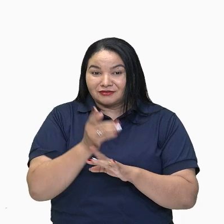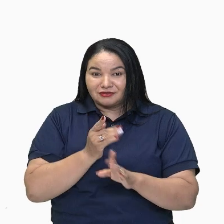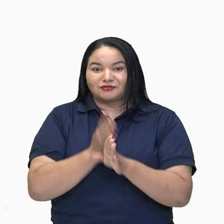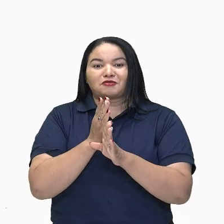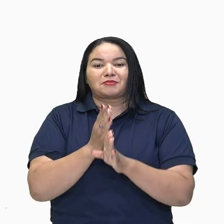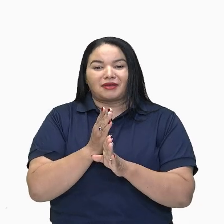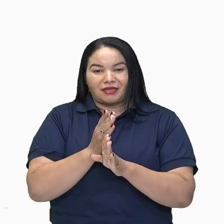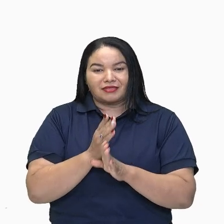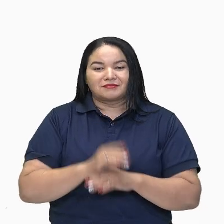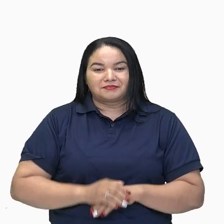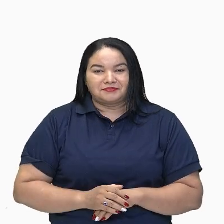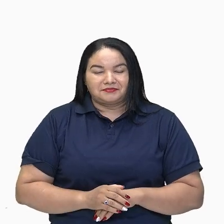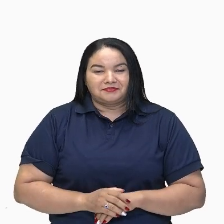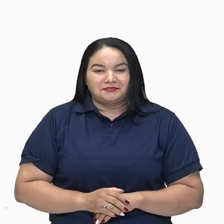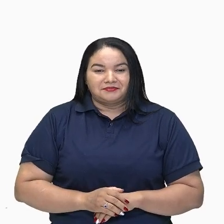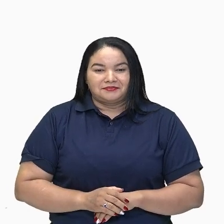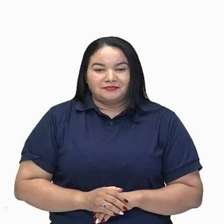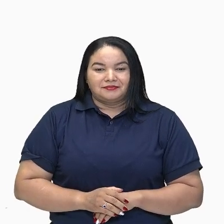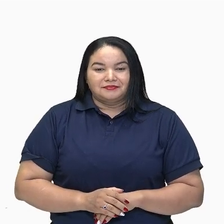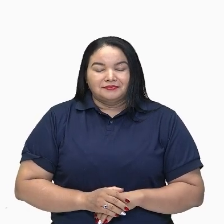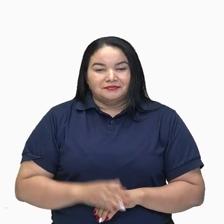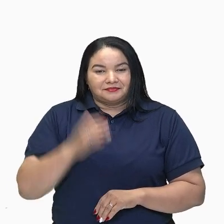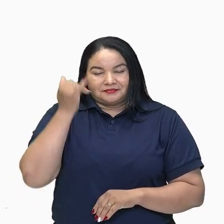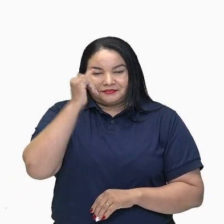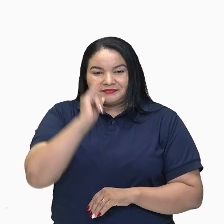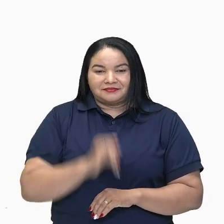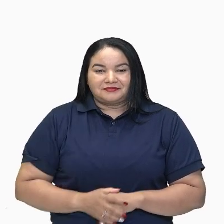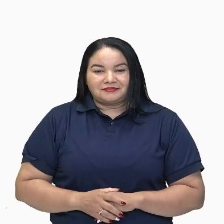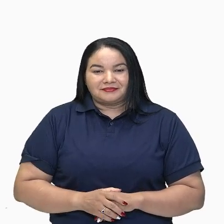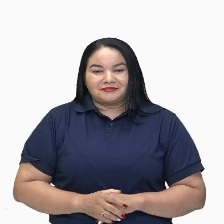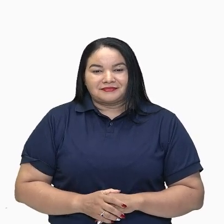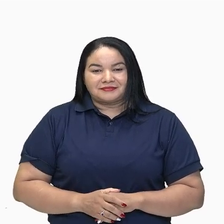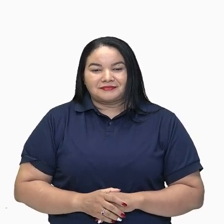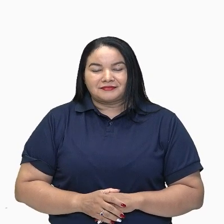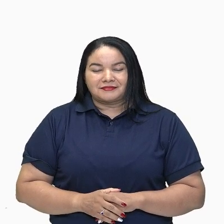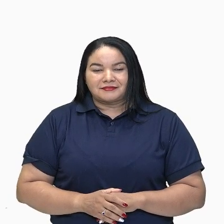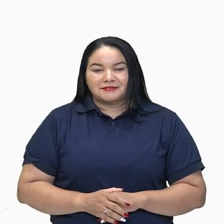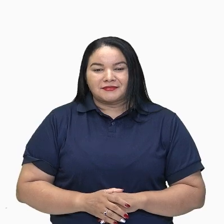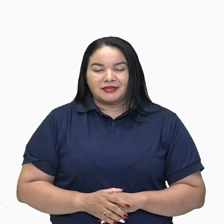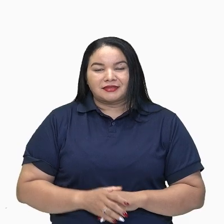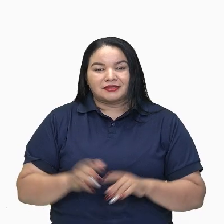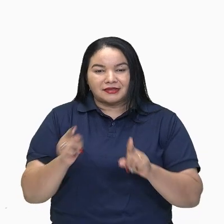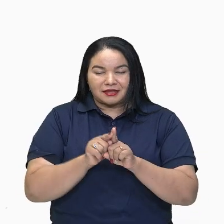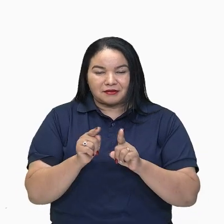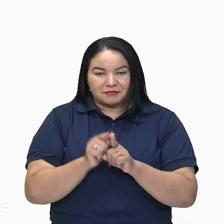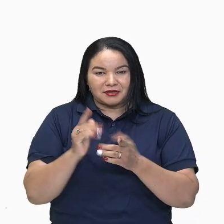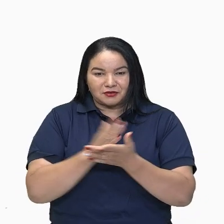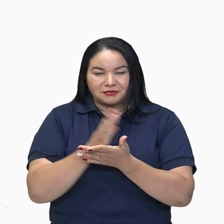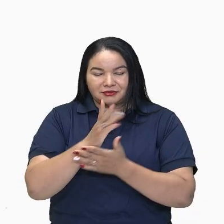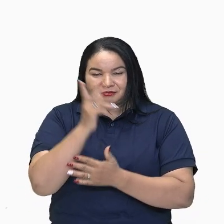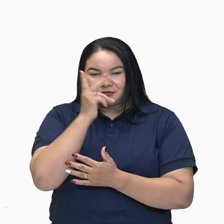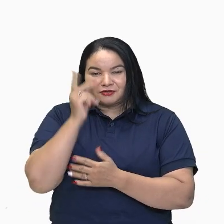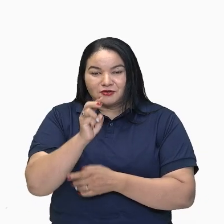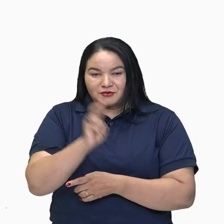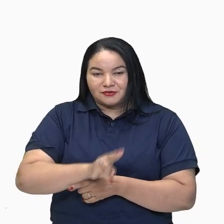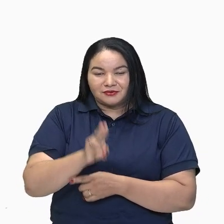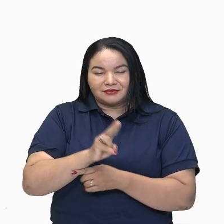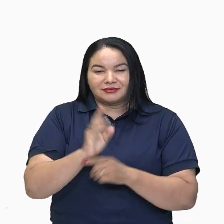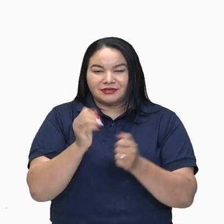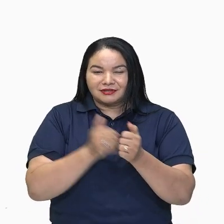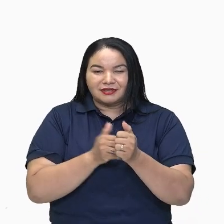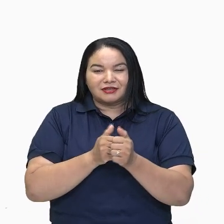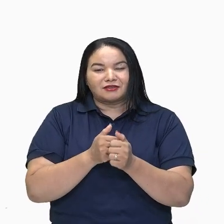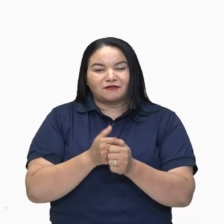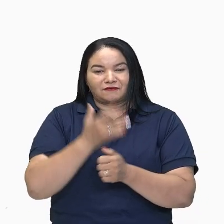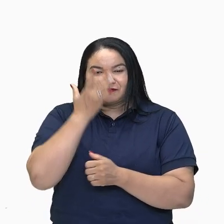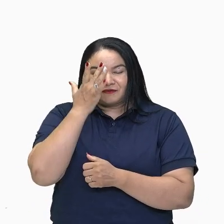outras pessoas. Evitem. Então, aí o argumento diz: muitas pessoas utilizam senhas fáceis de adivinhar, como 1, 2,